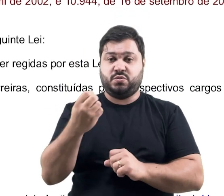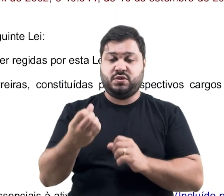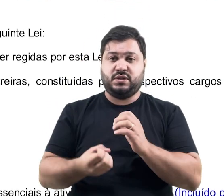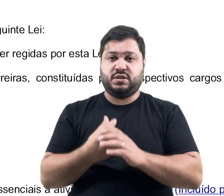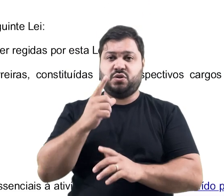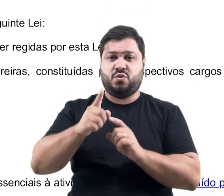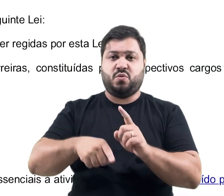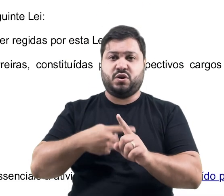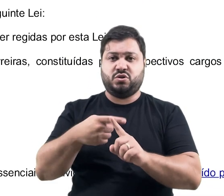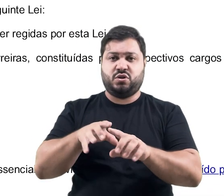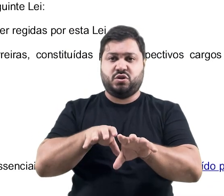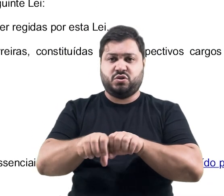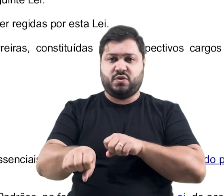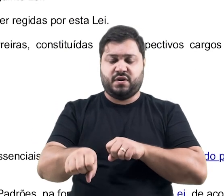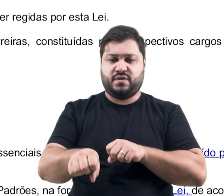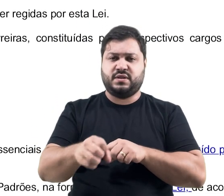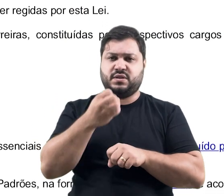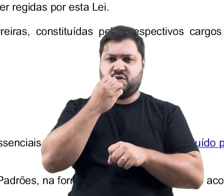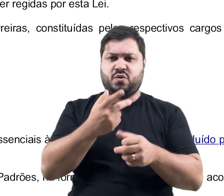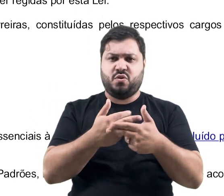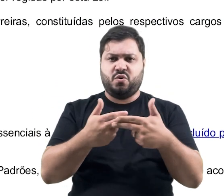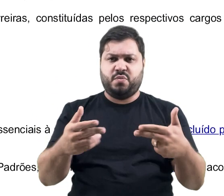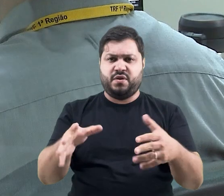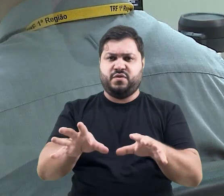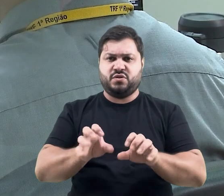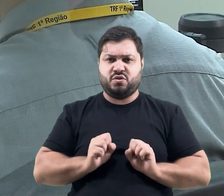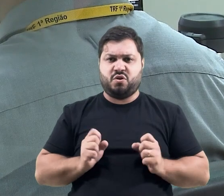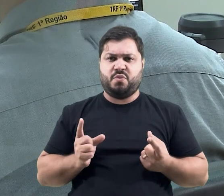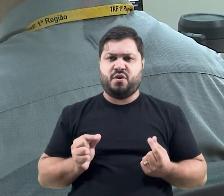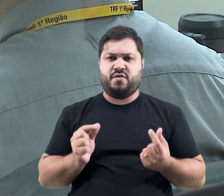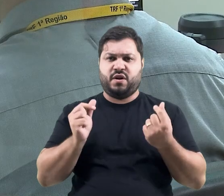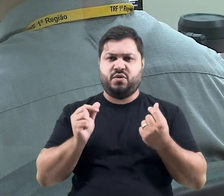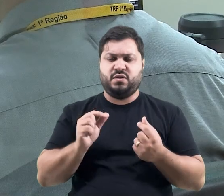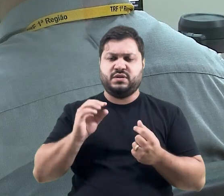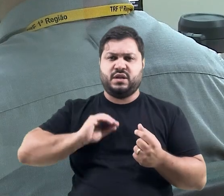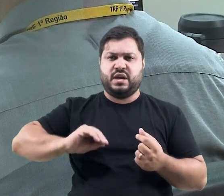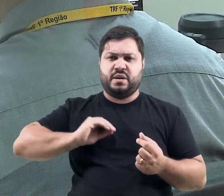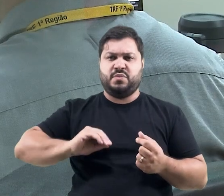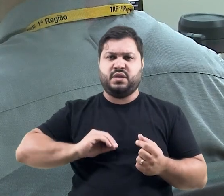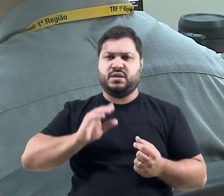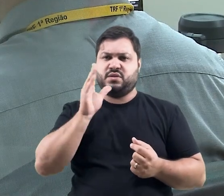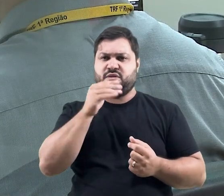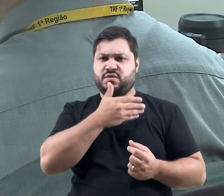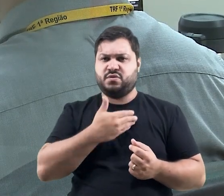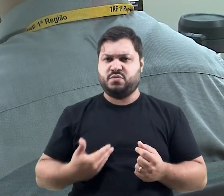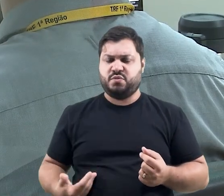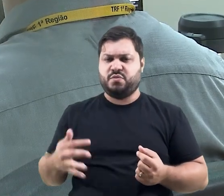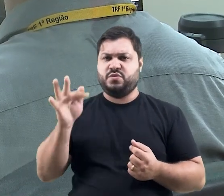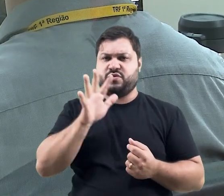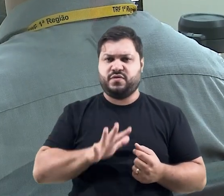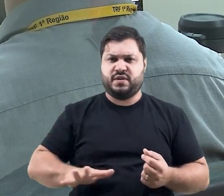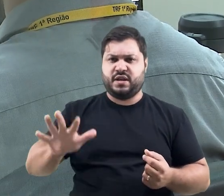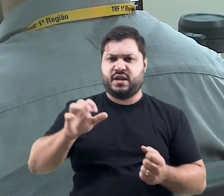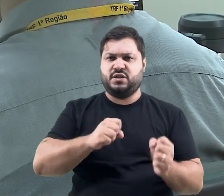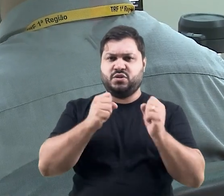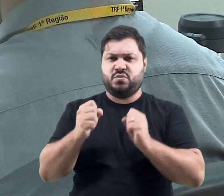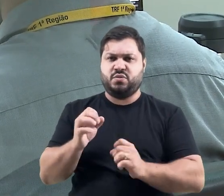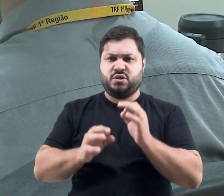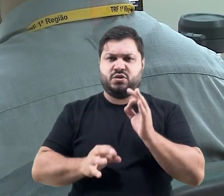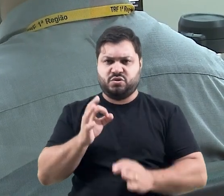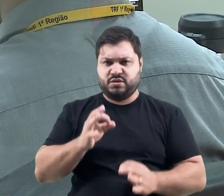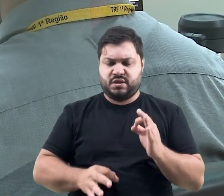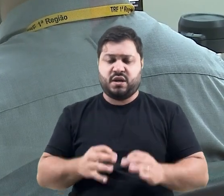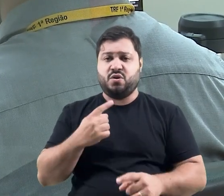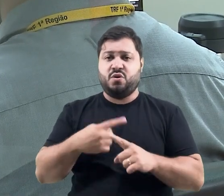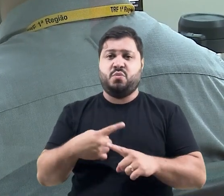11.416 de 2006 criou o adicional de qualificação, um benefício que incorpora valores à remuneração dos servidores públicos federais